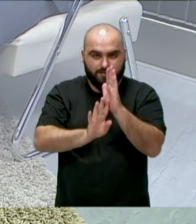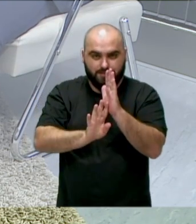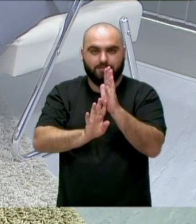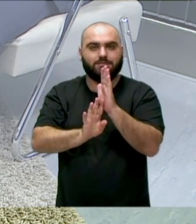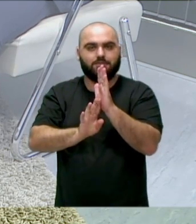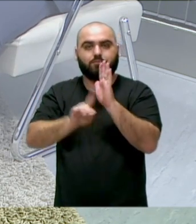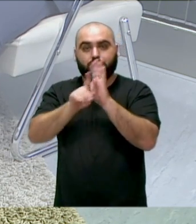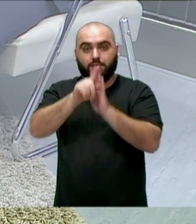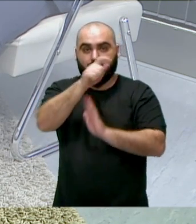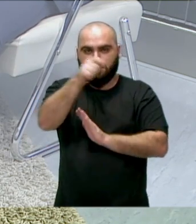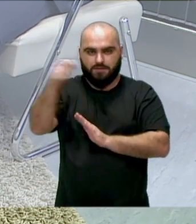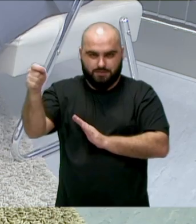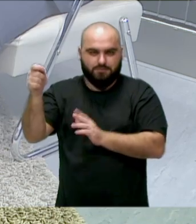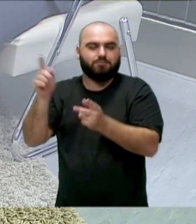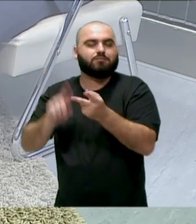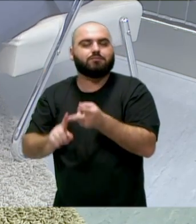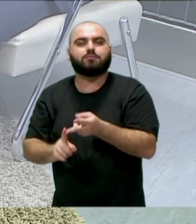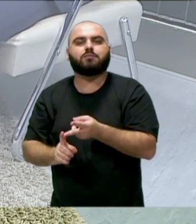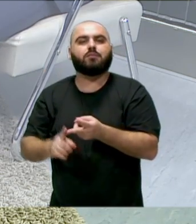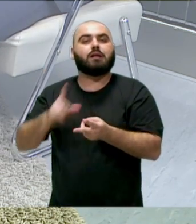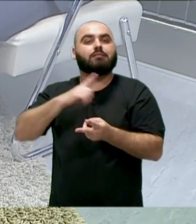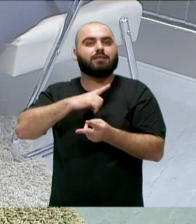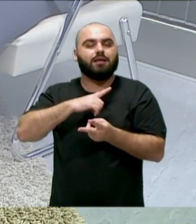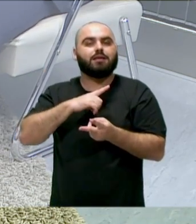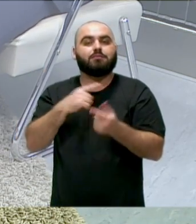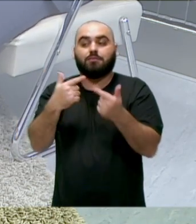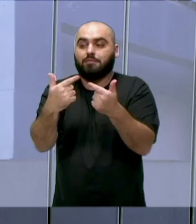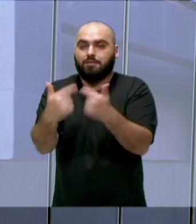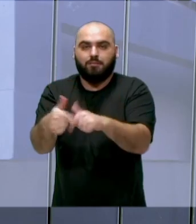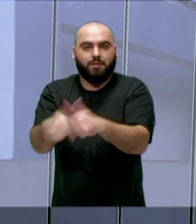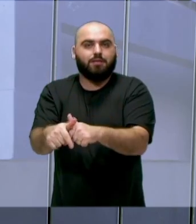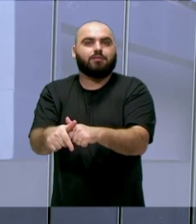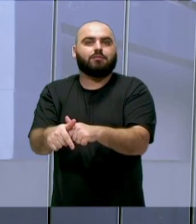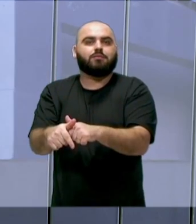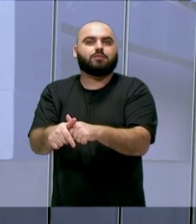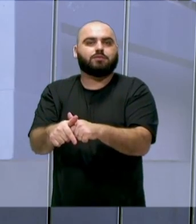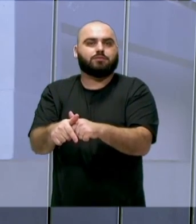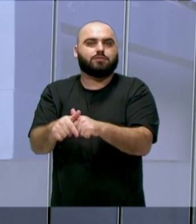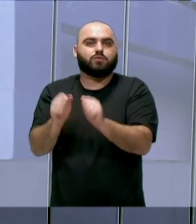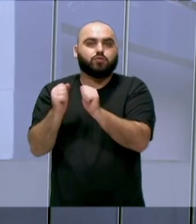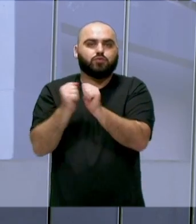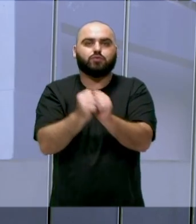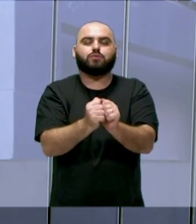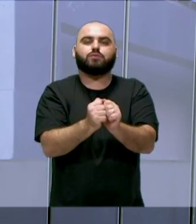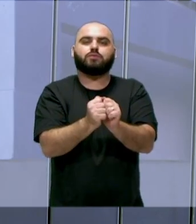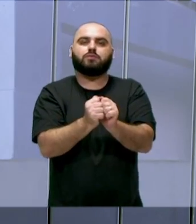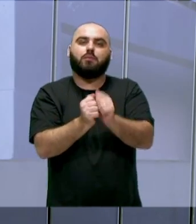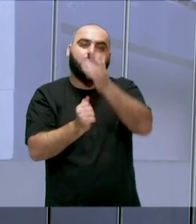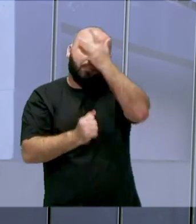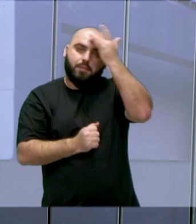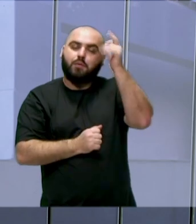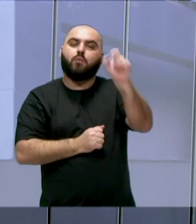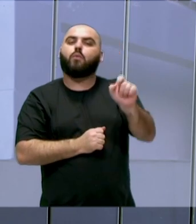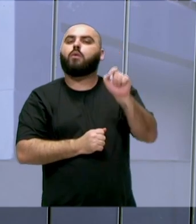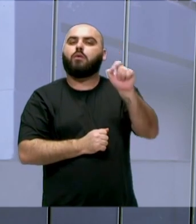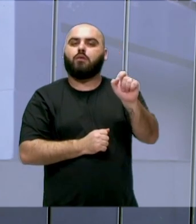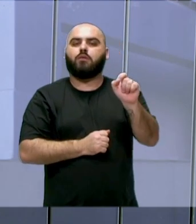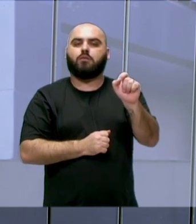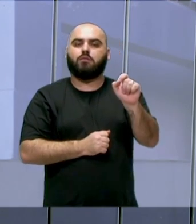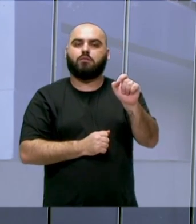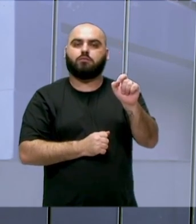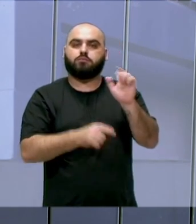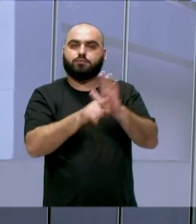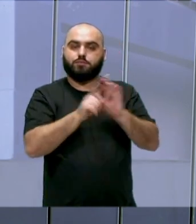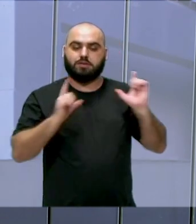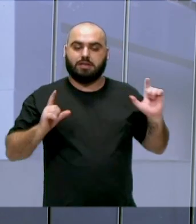da Associação Madre Teresa. Eles têm um trabalho que eles fazem paralelo com o pessoal do combate